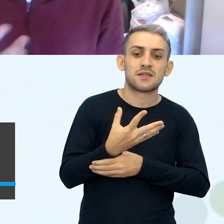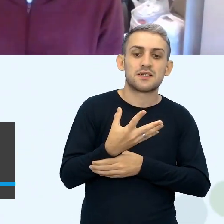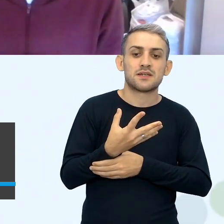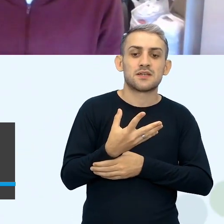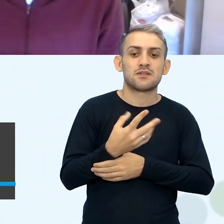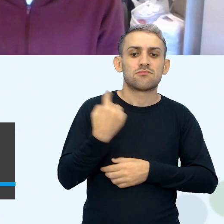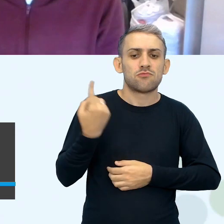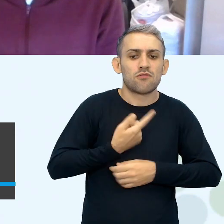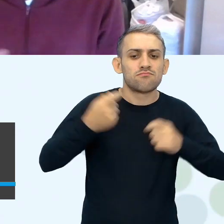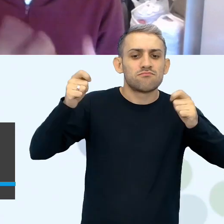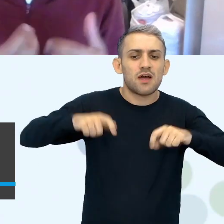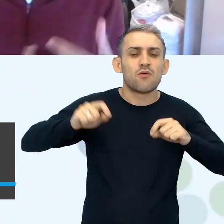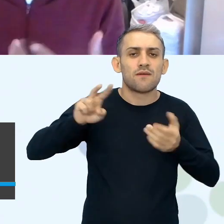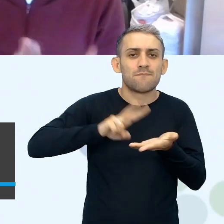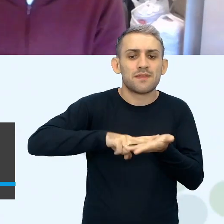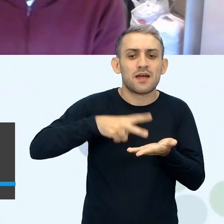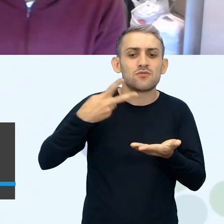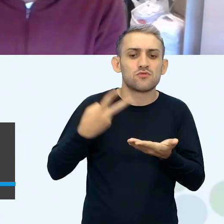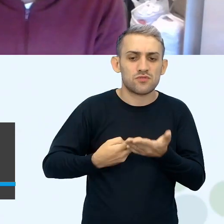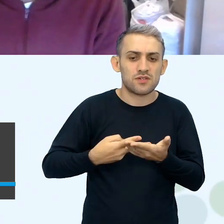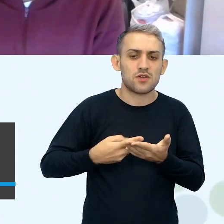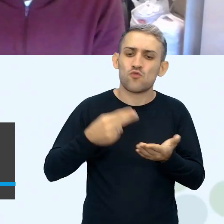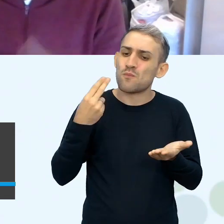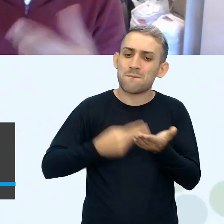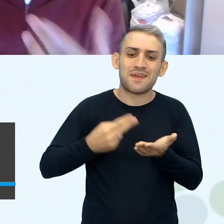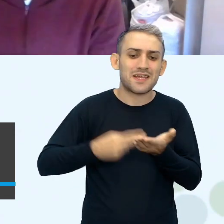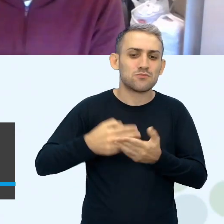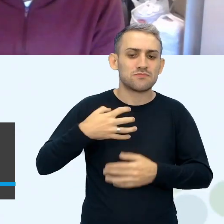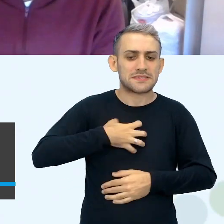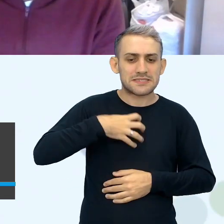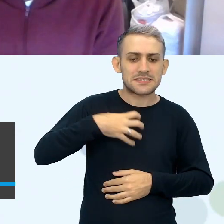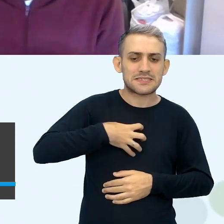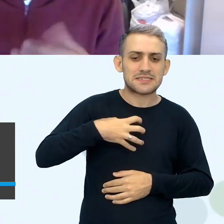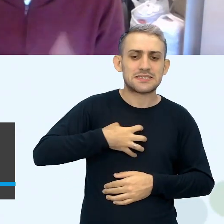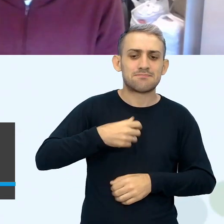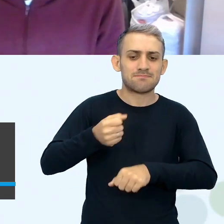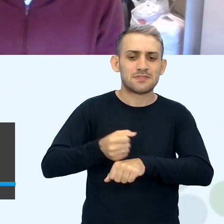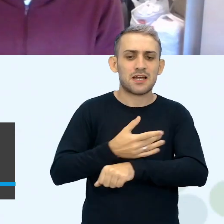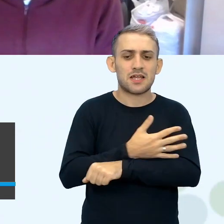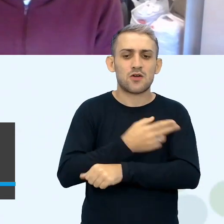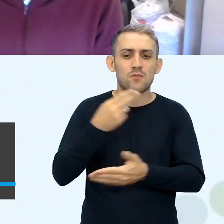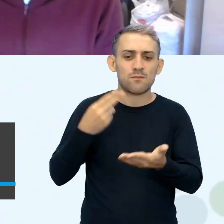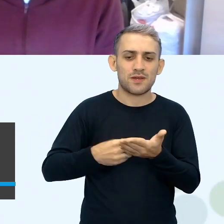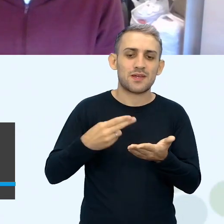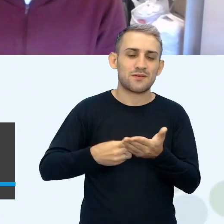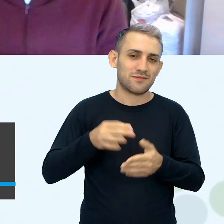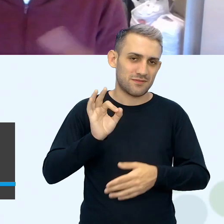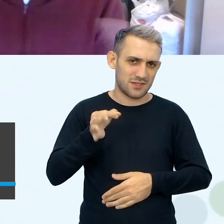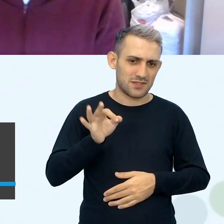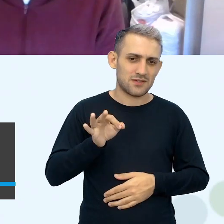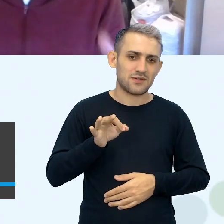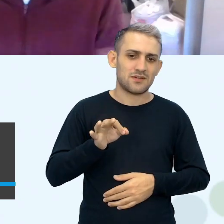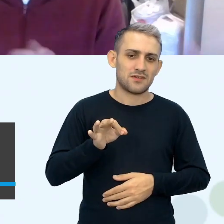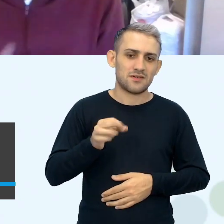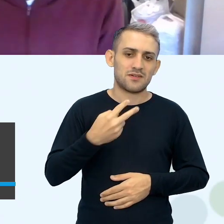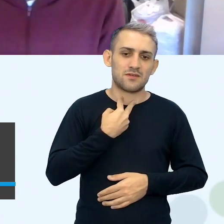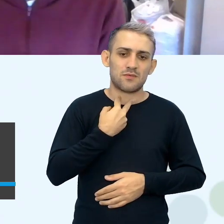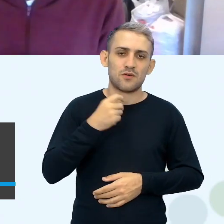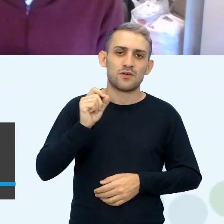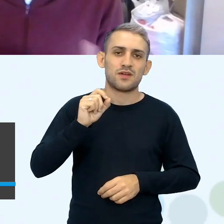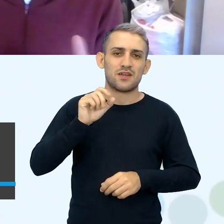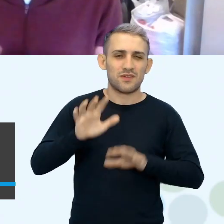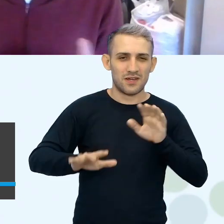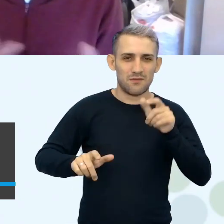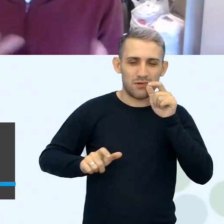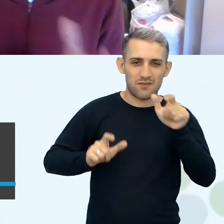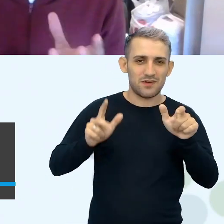você consiga traduzir, passar esse mesmo sentimento, essas mesmas emoções, esse mesmo estado. Isso talvez sem essas